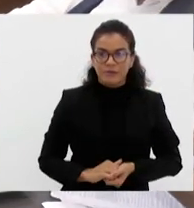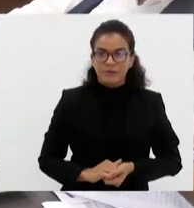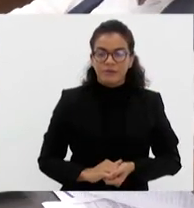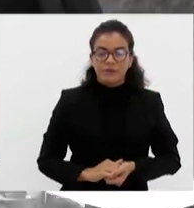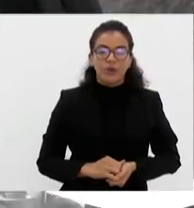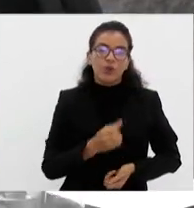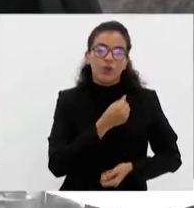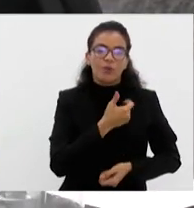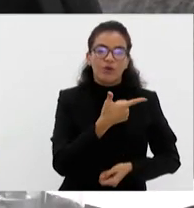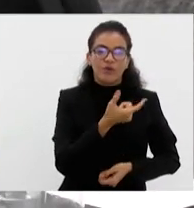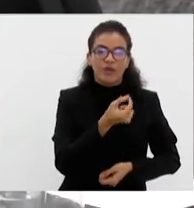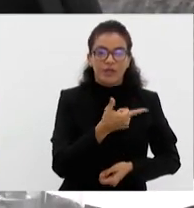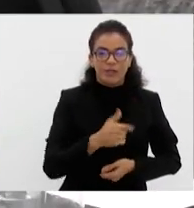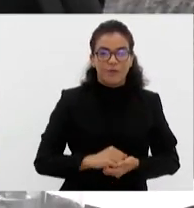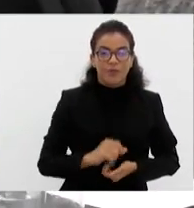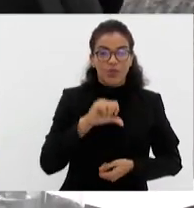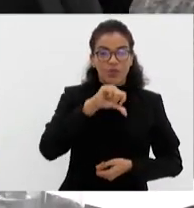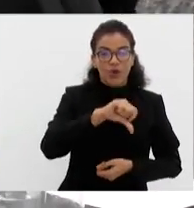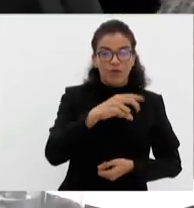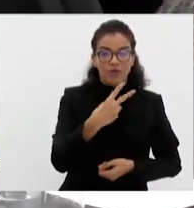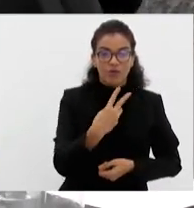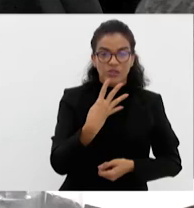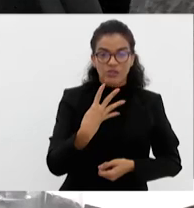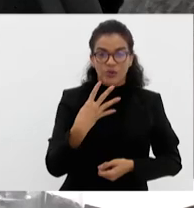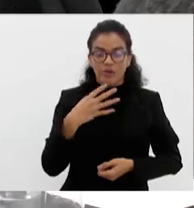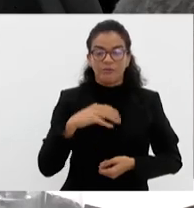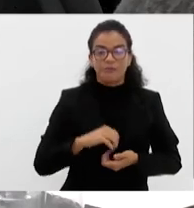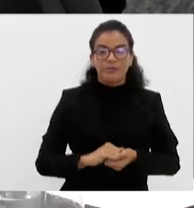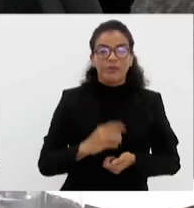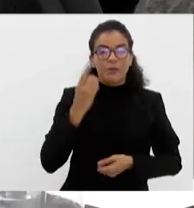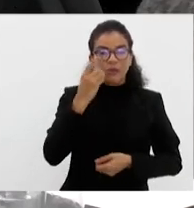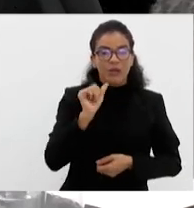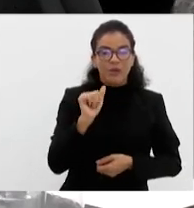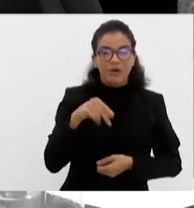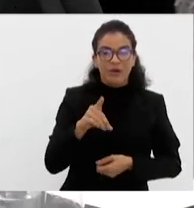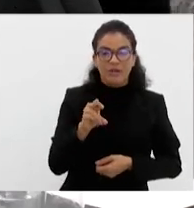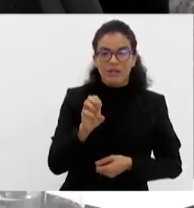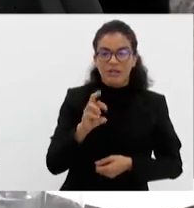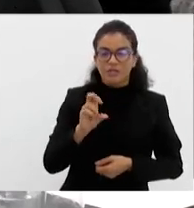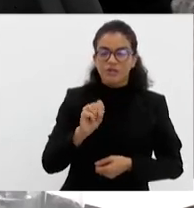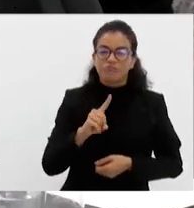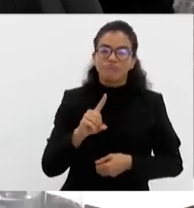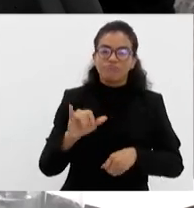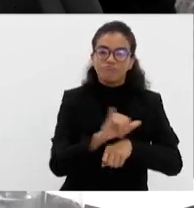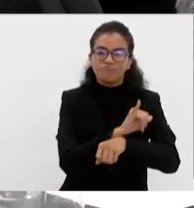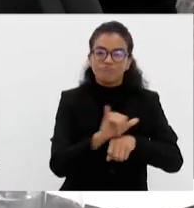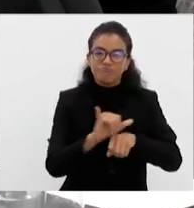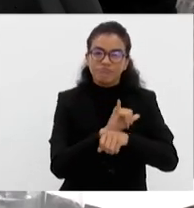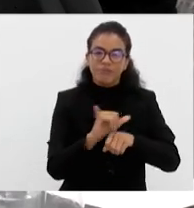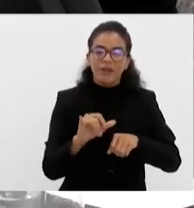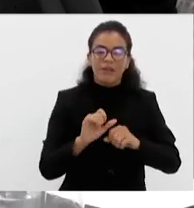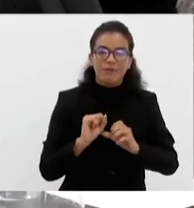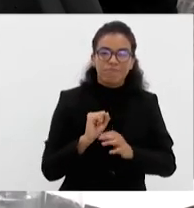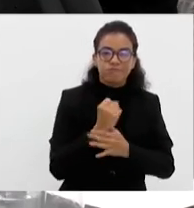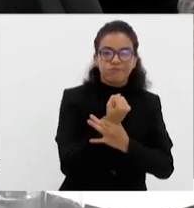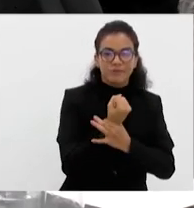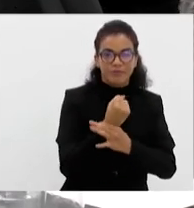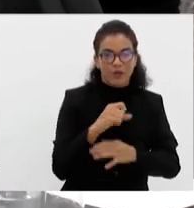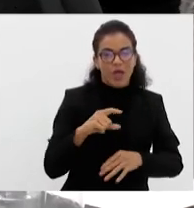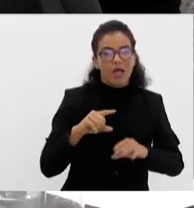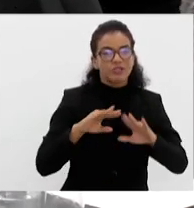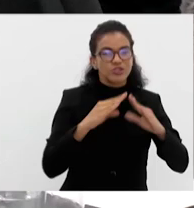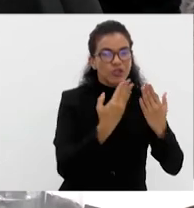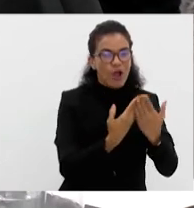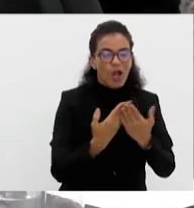Item 20 da pauta é o PL 924 de 23, de autoria do deputado Anderson Moraes, que estabelece medidas de segurança ao acesso de visitantes às unidades